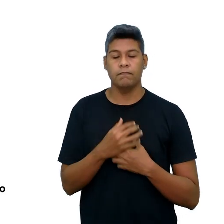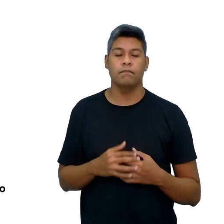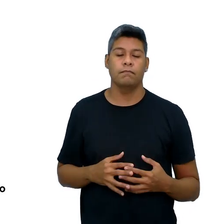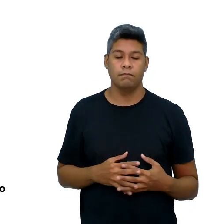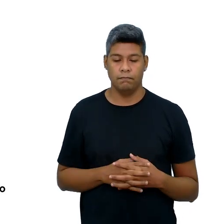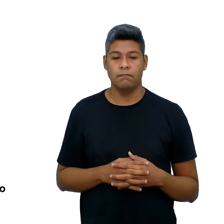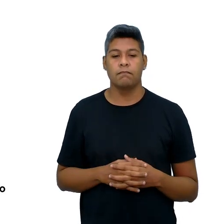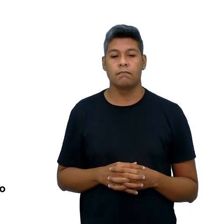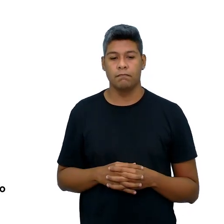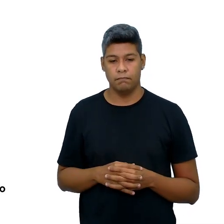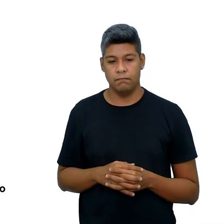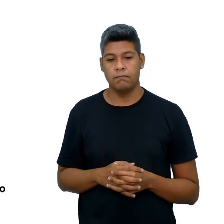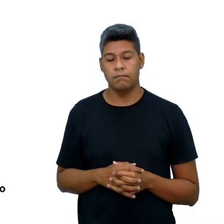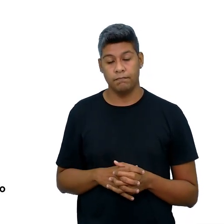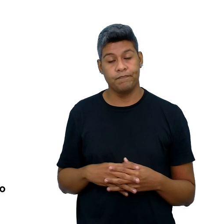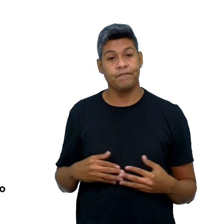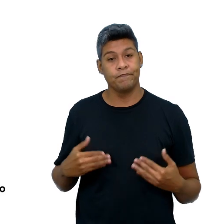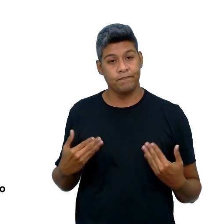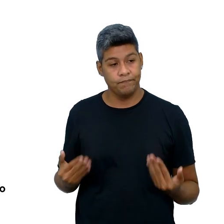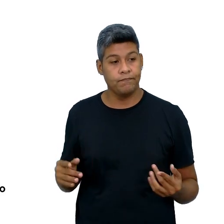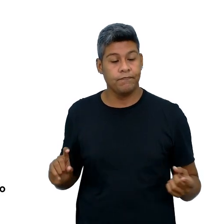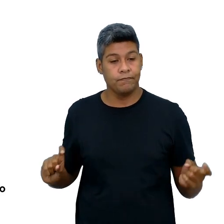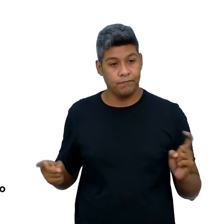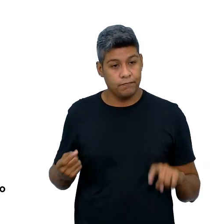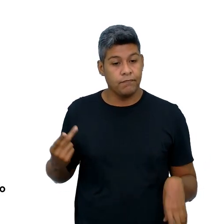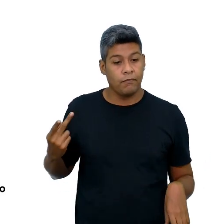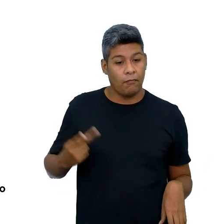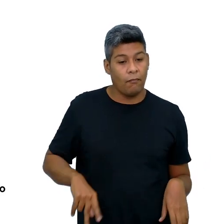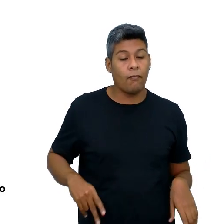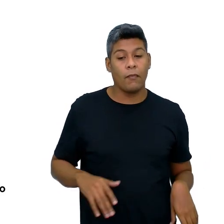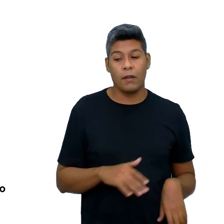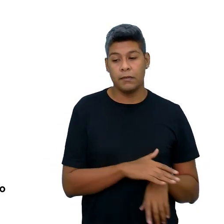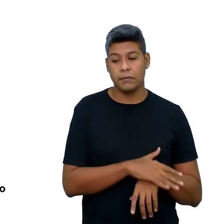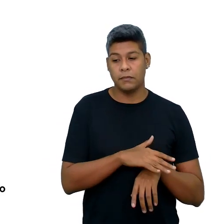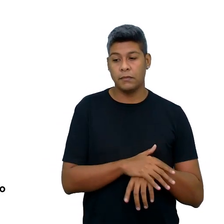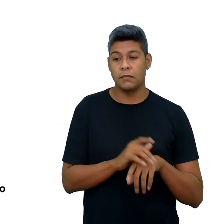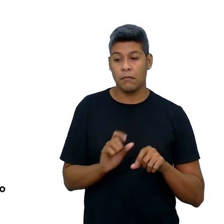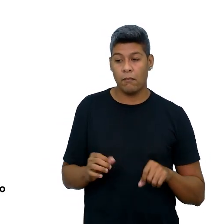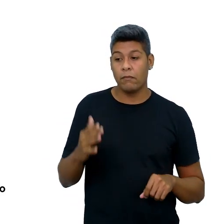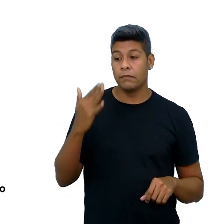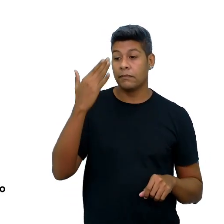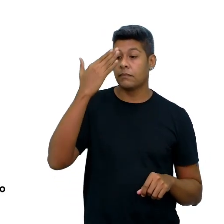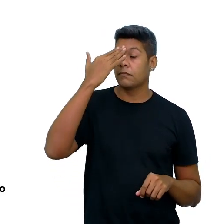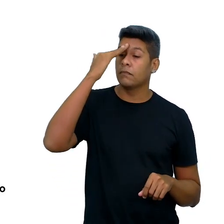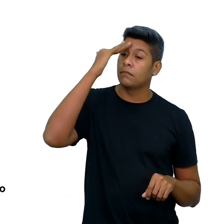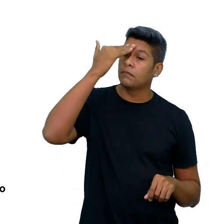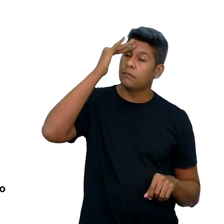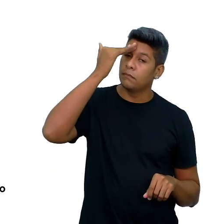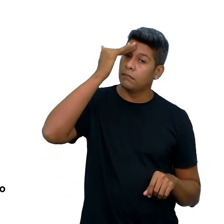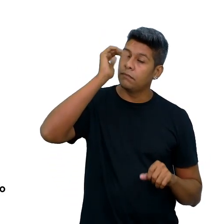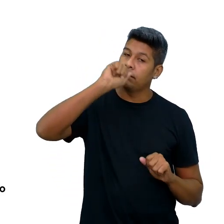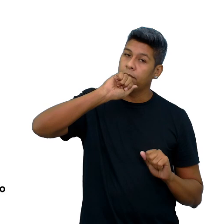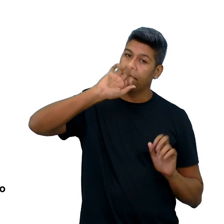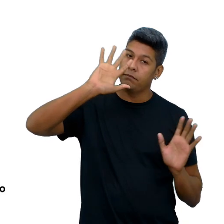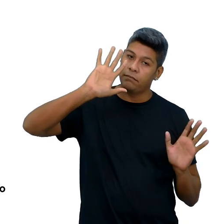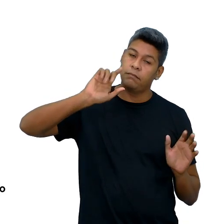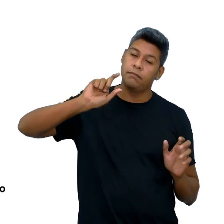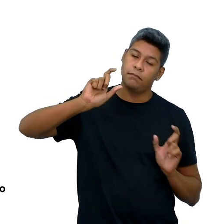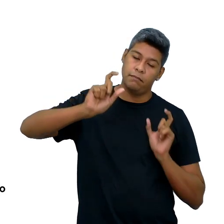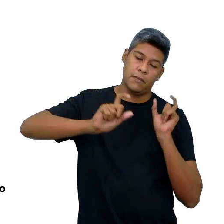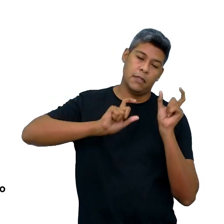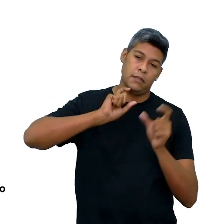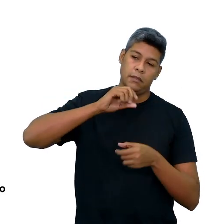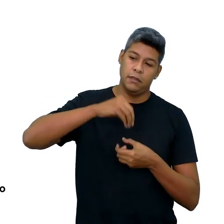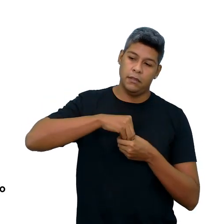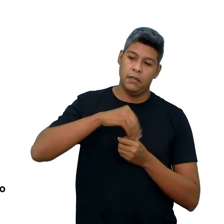emocional. E a partir daí discutindo com eles e fazendo com que eles compreendam, né, essas palavras aí dentro do